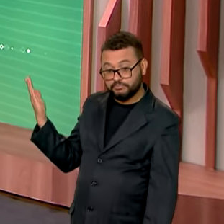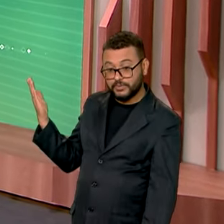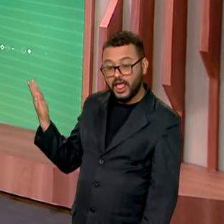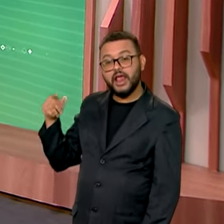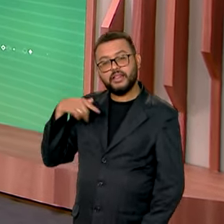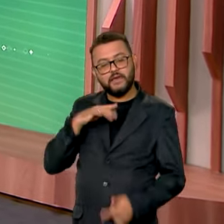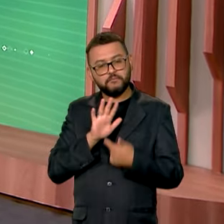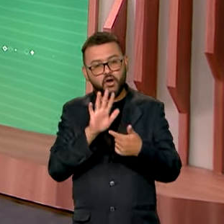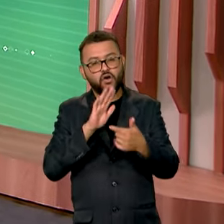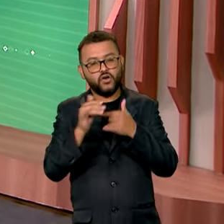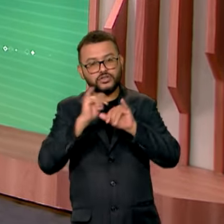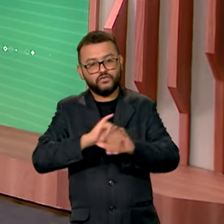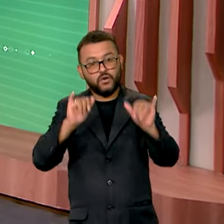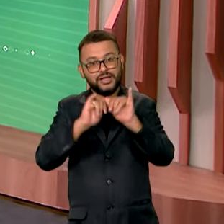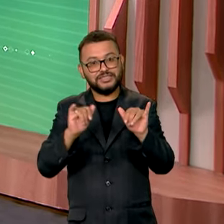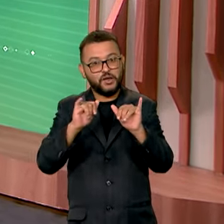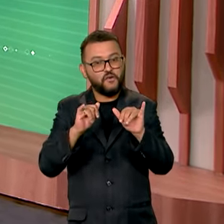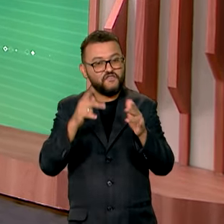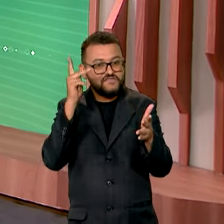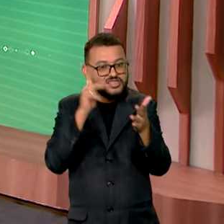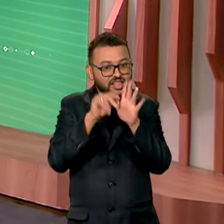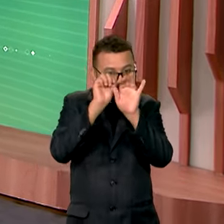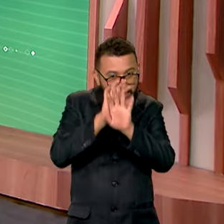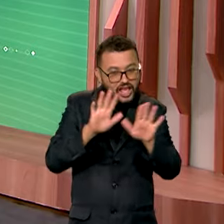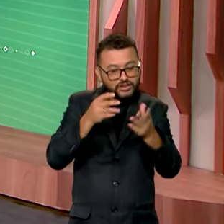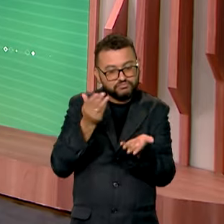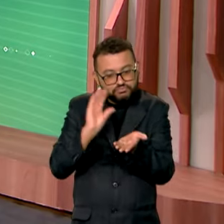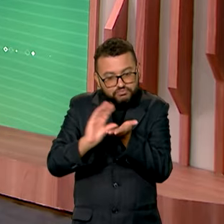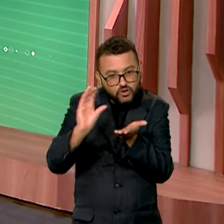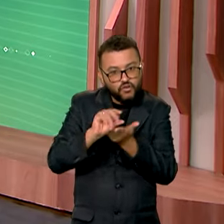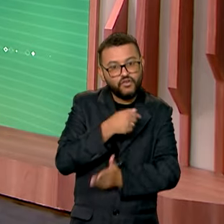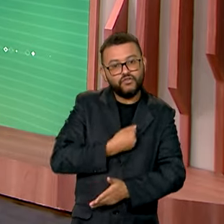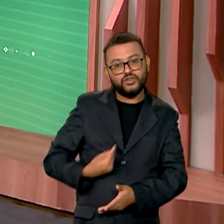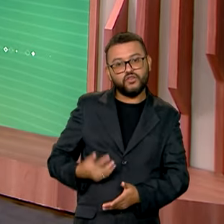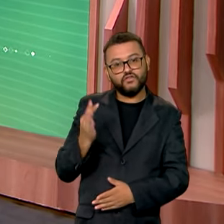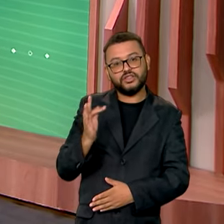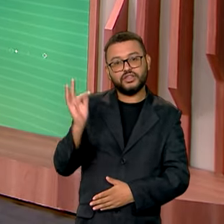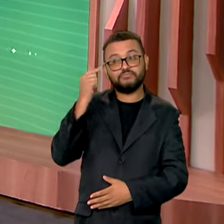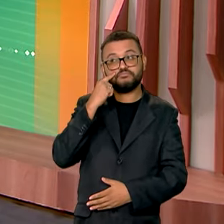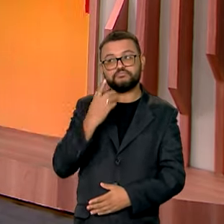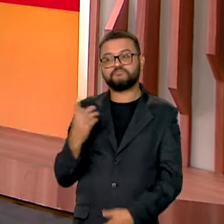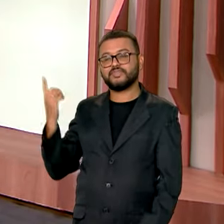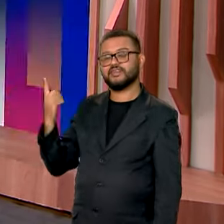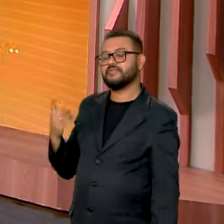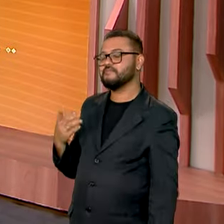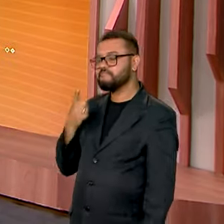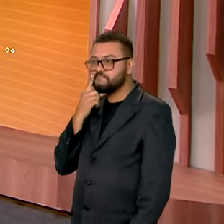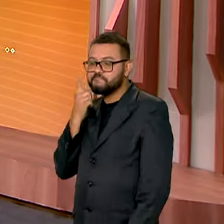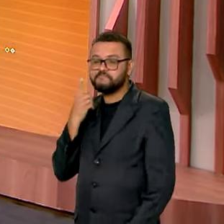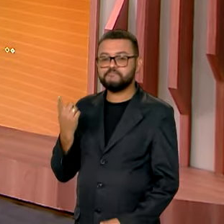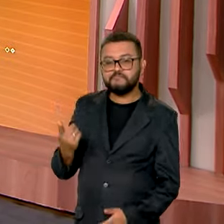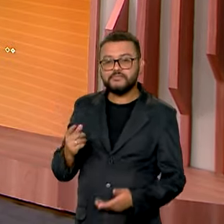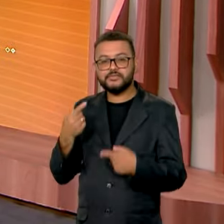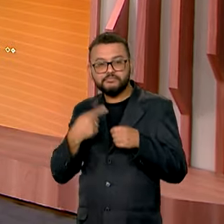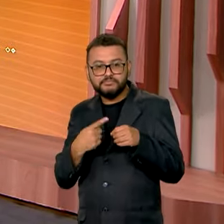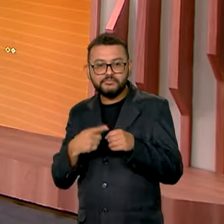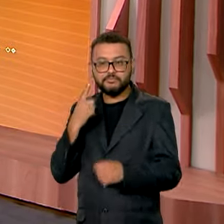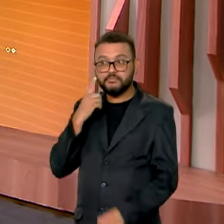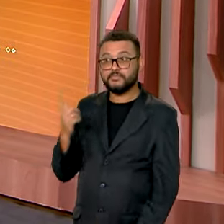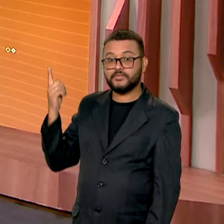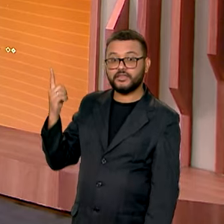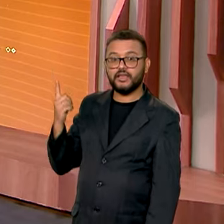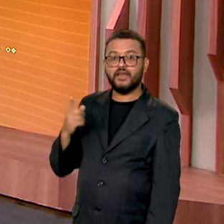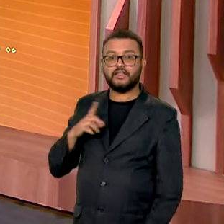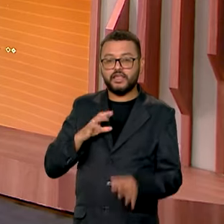que mostra com transparência os investimentos do governo federal em todo o país. Vamos dar uma olhada, então. O município de Caruaru fica